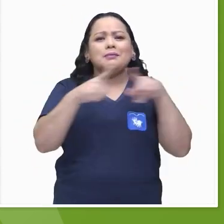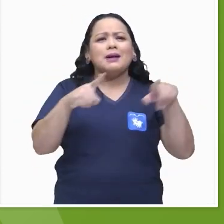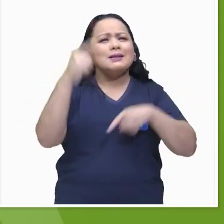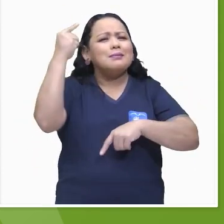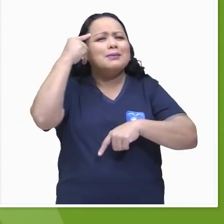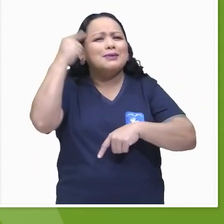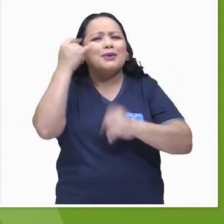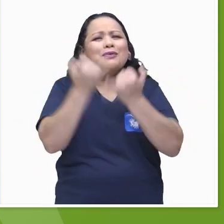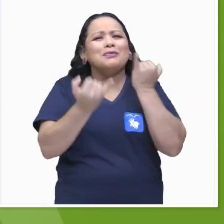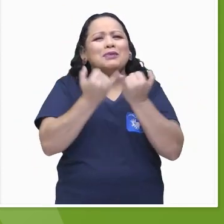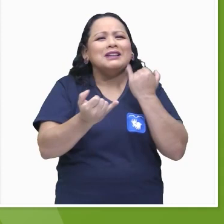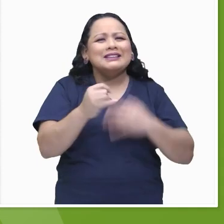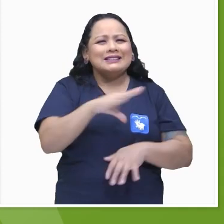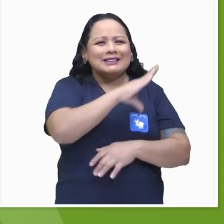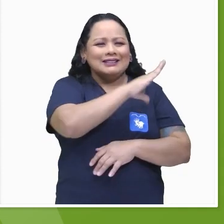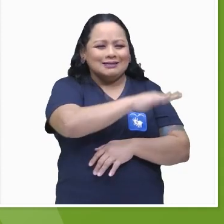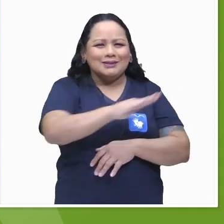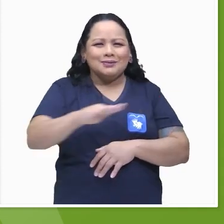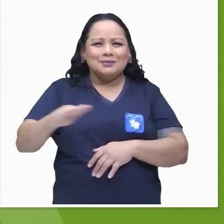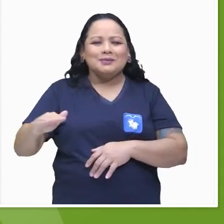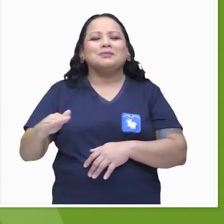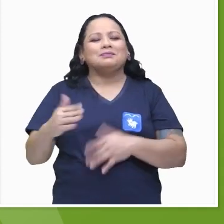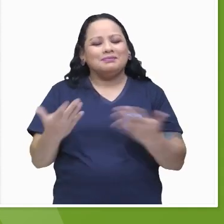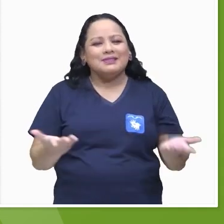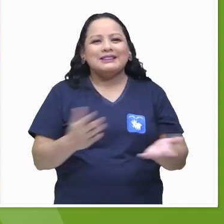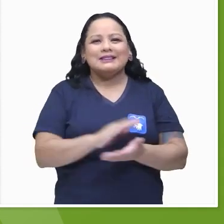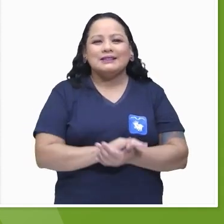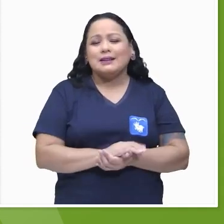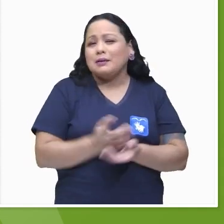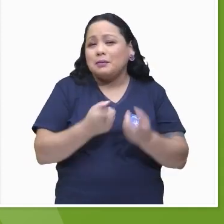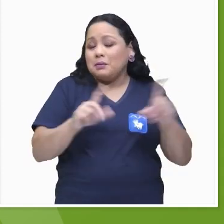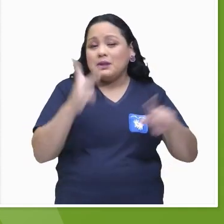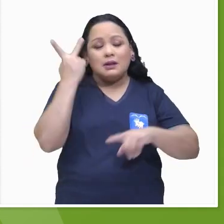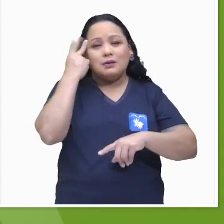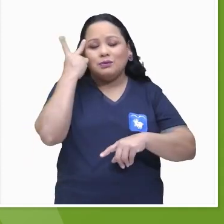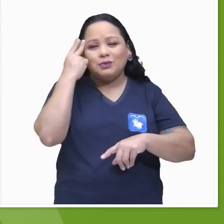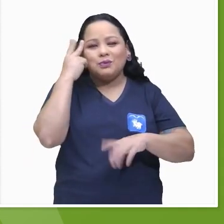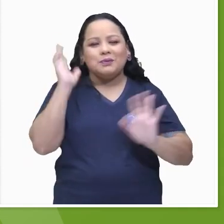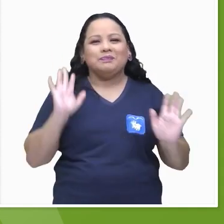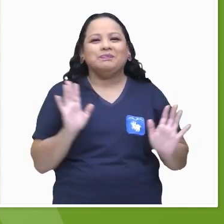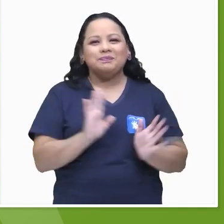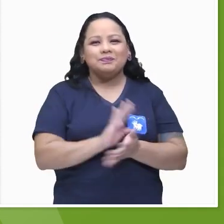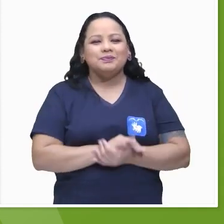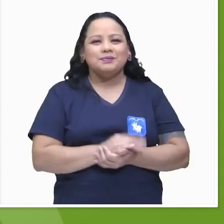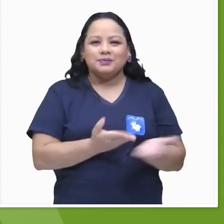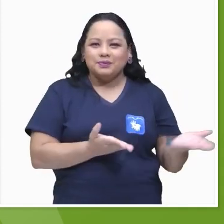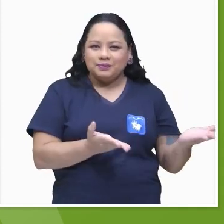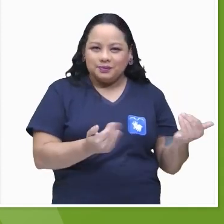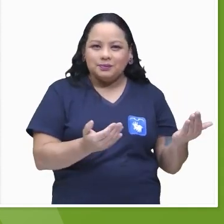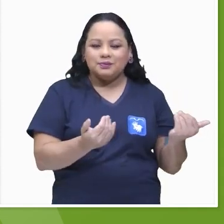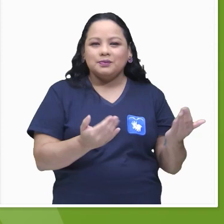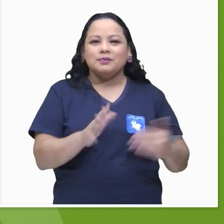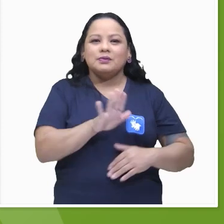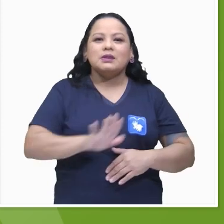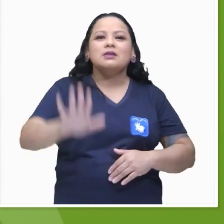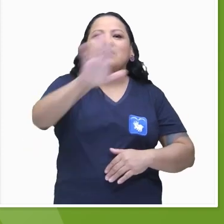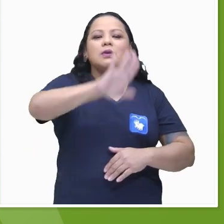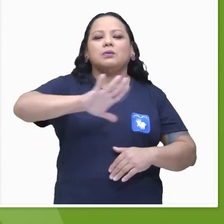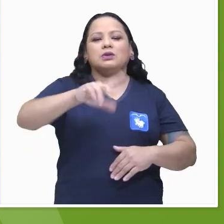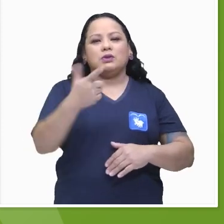uma mentalidade ali que acompanha a sua idade. Mas isso é normal também, né? Então, os adolescentes geralmente não têm